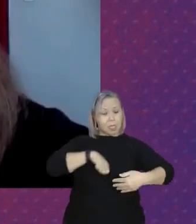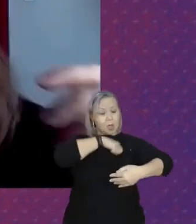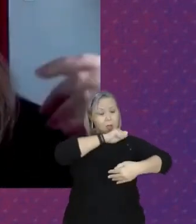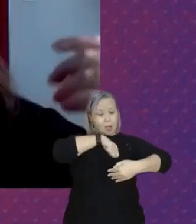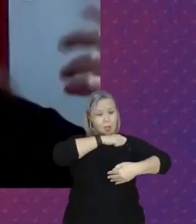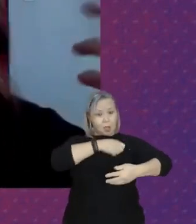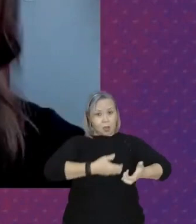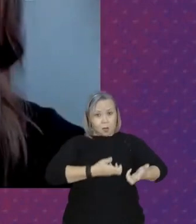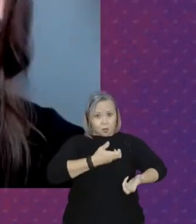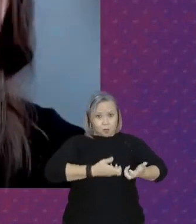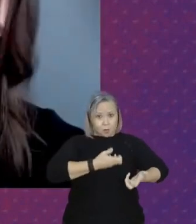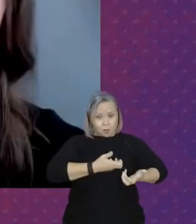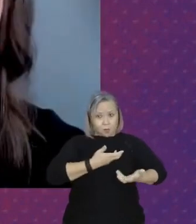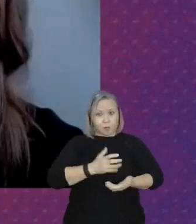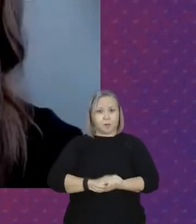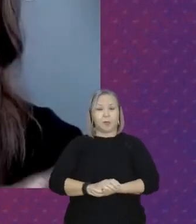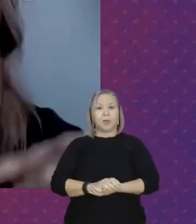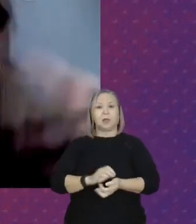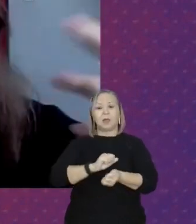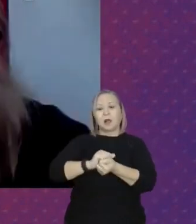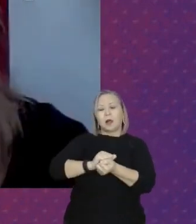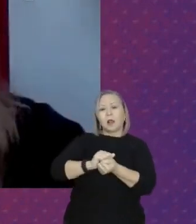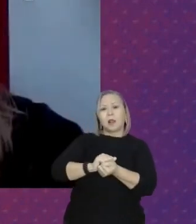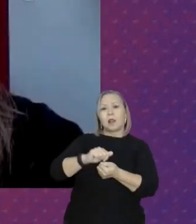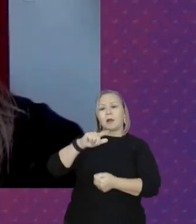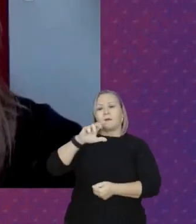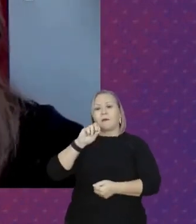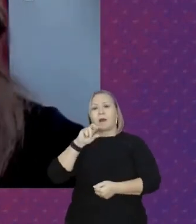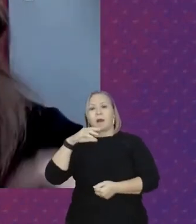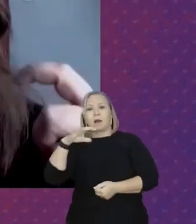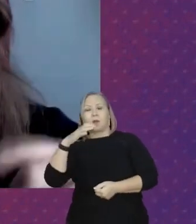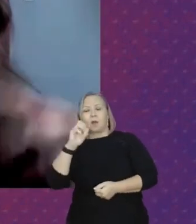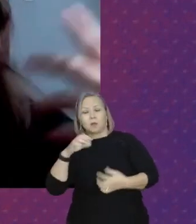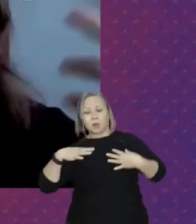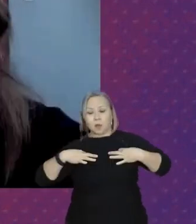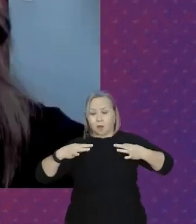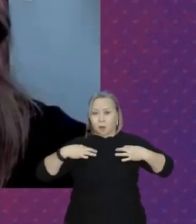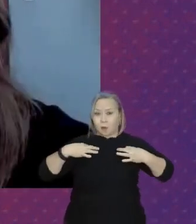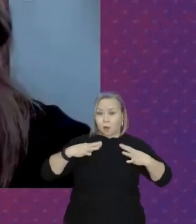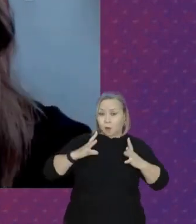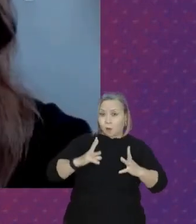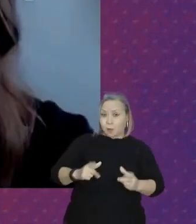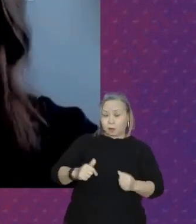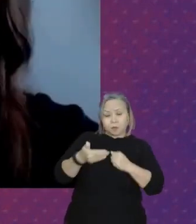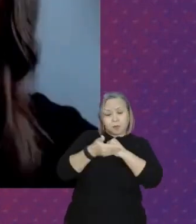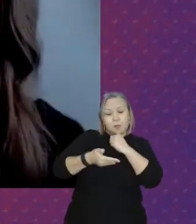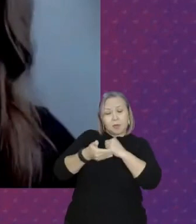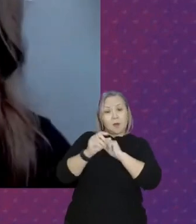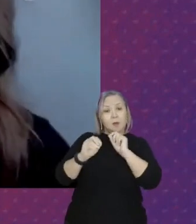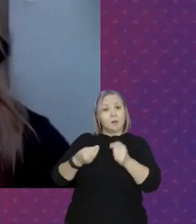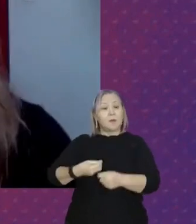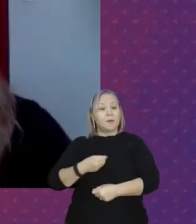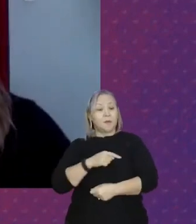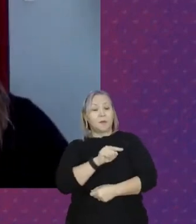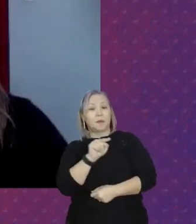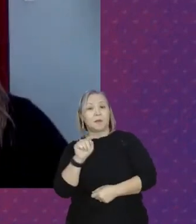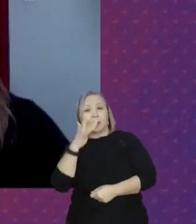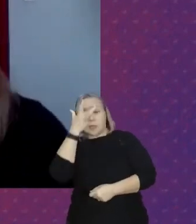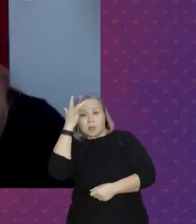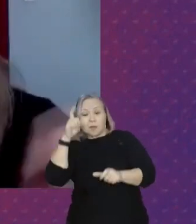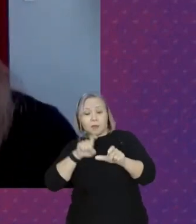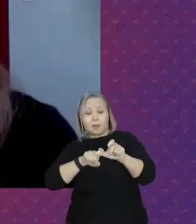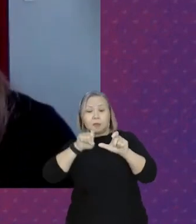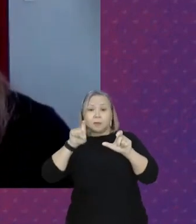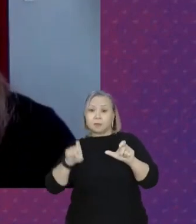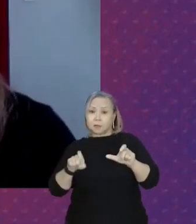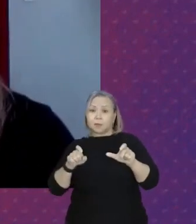feita, da louça lavada, da roupa limpa, né? Isso tudo é fundamental para que a vida dessas pessoas autônomas aconteça.